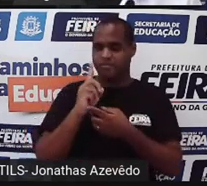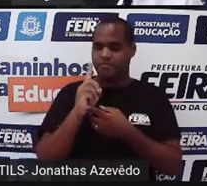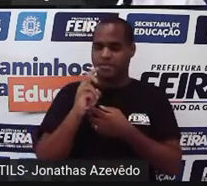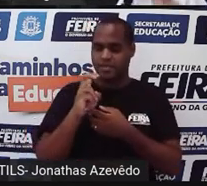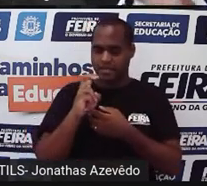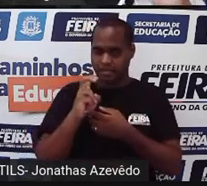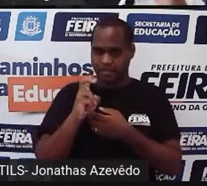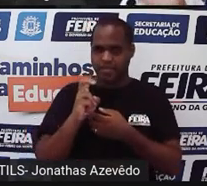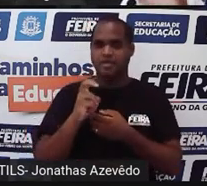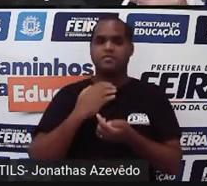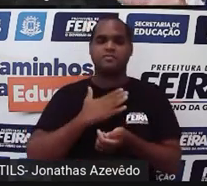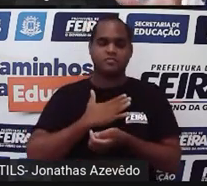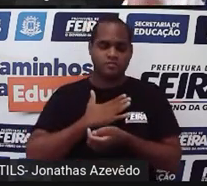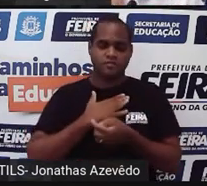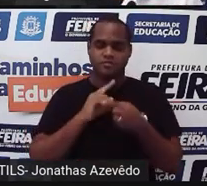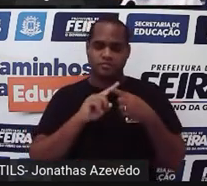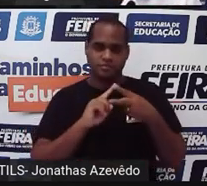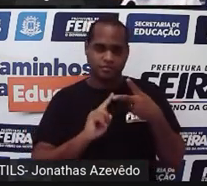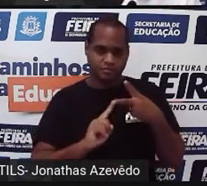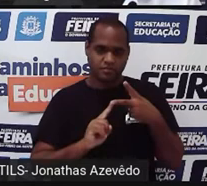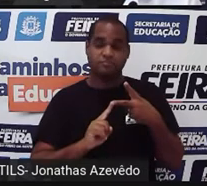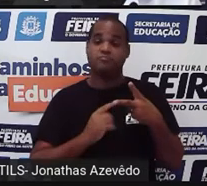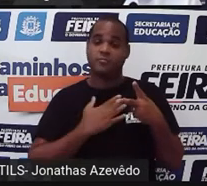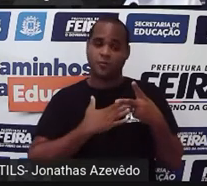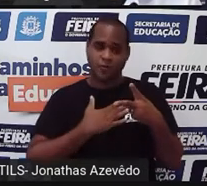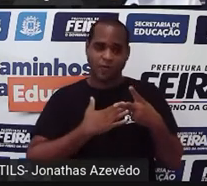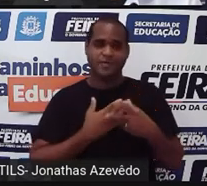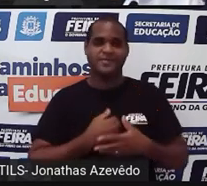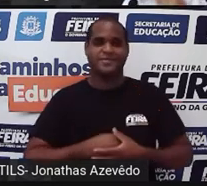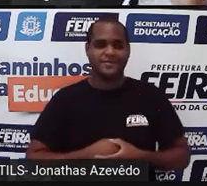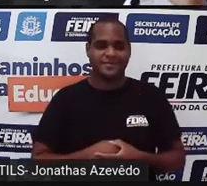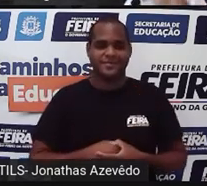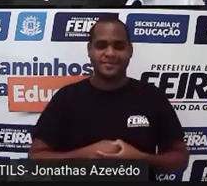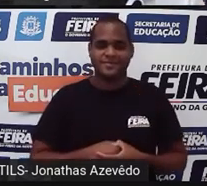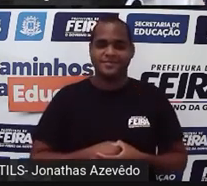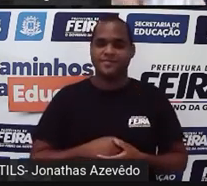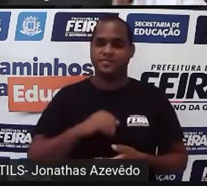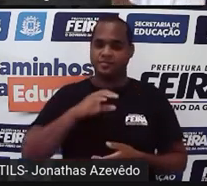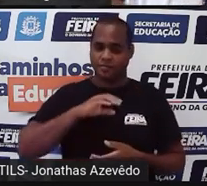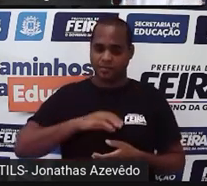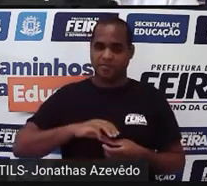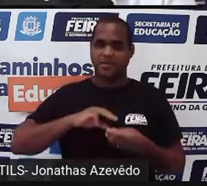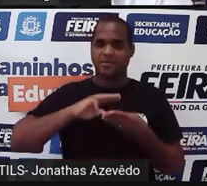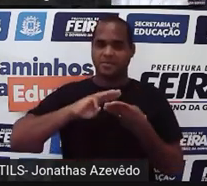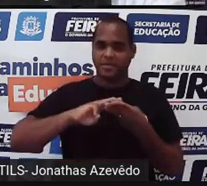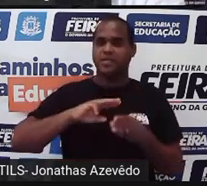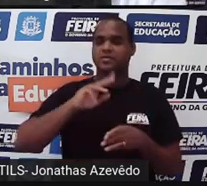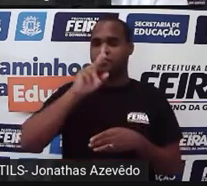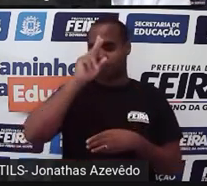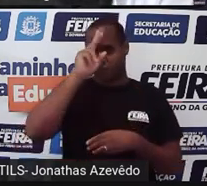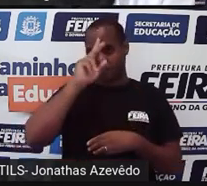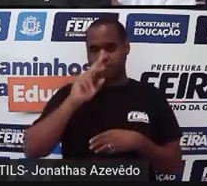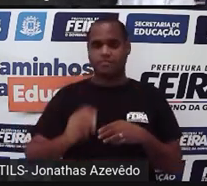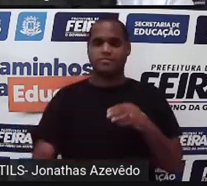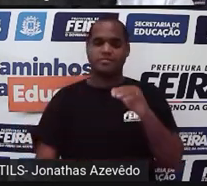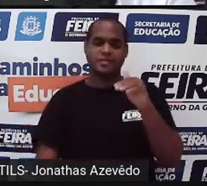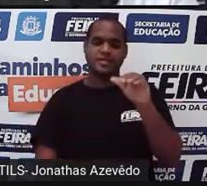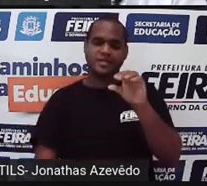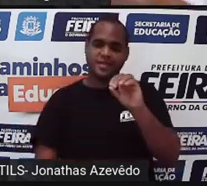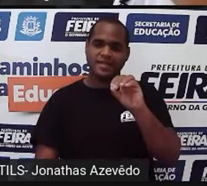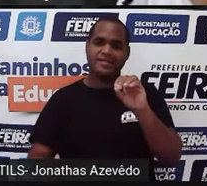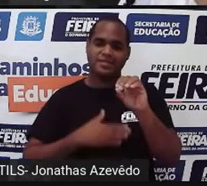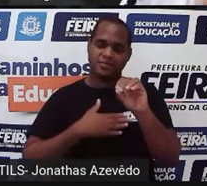história, gostam dessas duas ao mesmo tempo, 15 alunos, português, matemática e história,